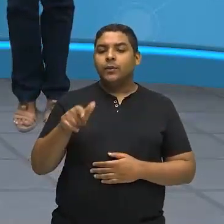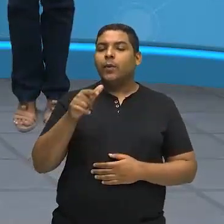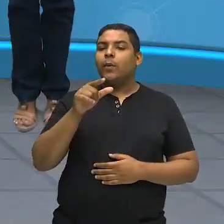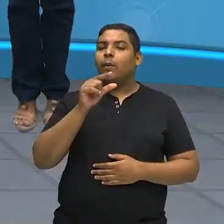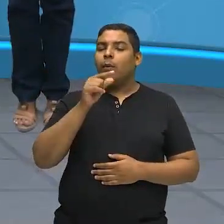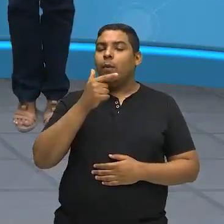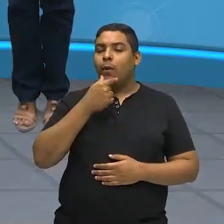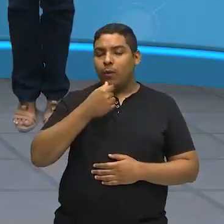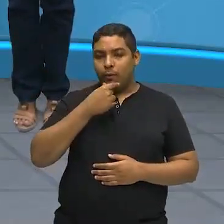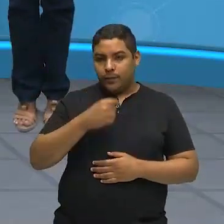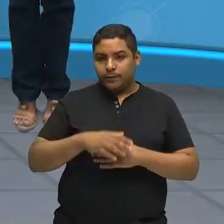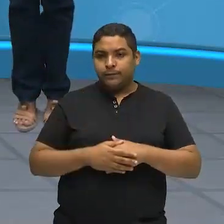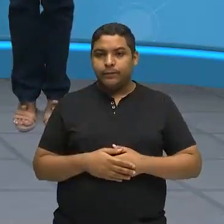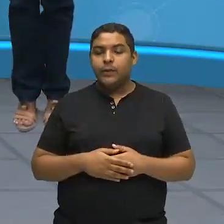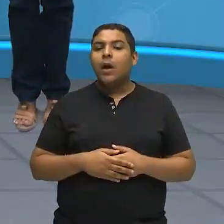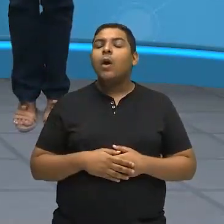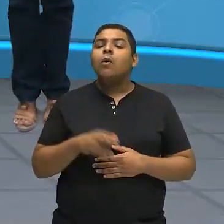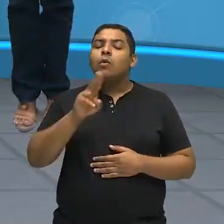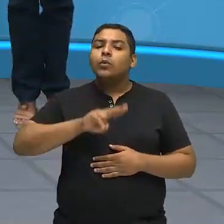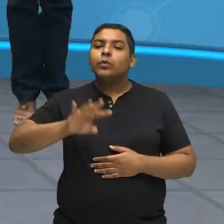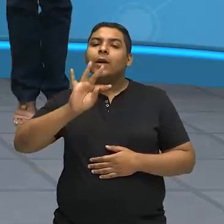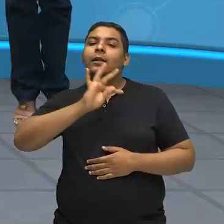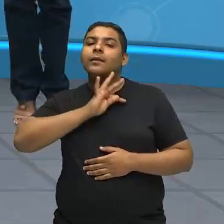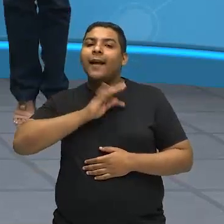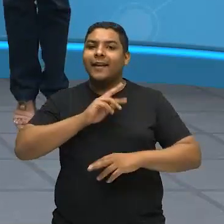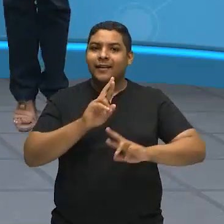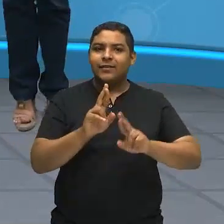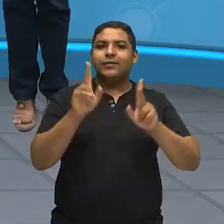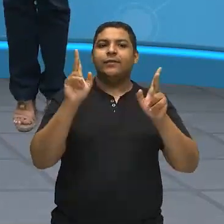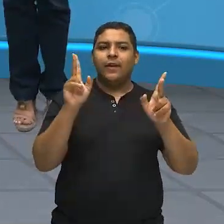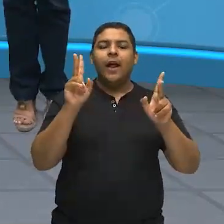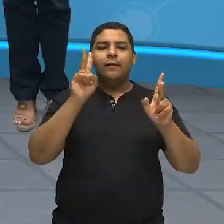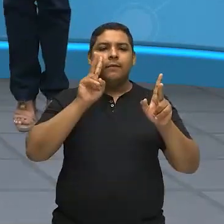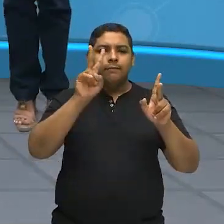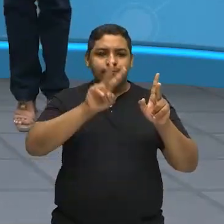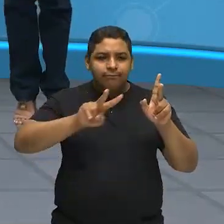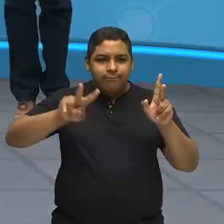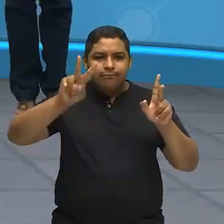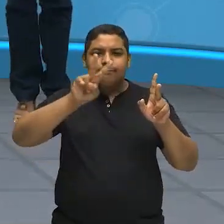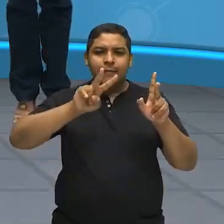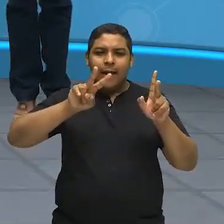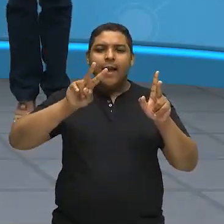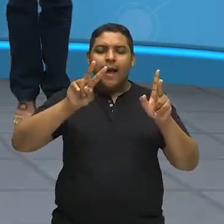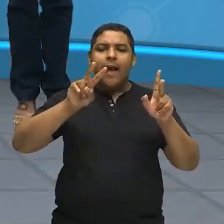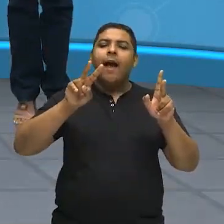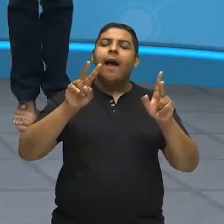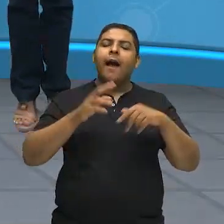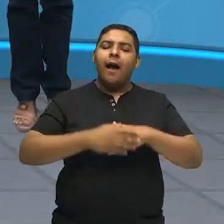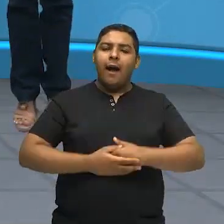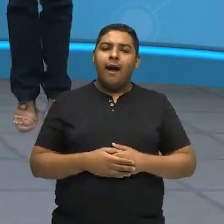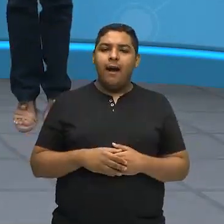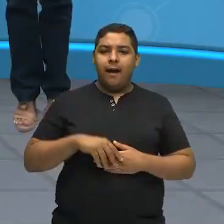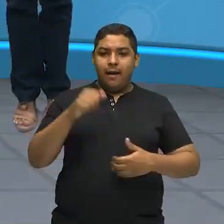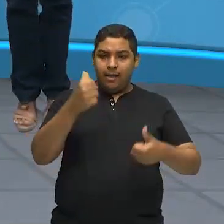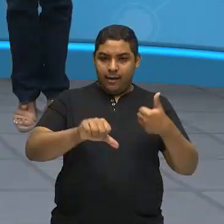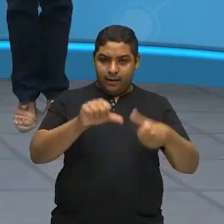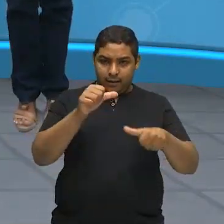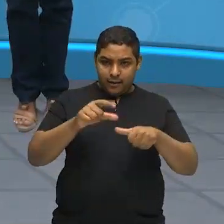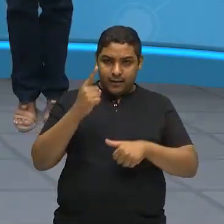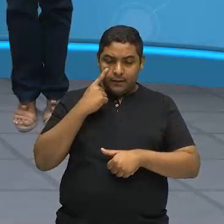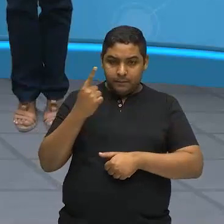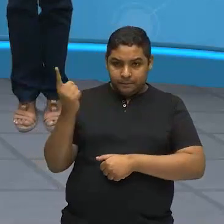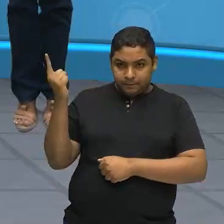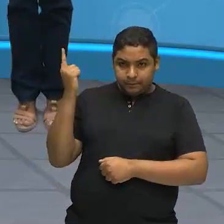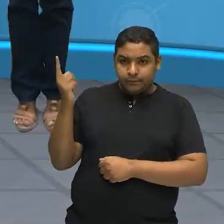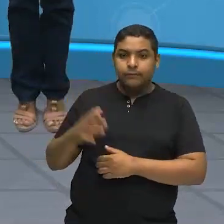Seurat, ele usou uma técnica diferente, como vocês podem analisar aqui. Ele usou o pontilhismo,